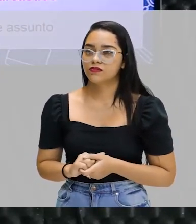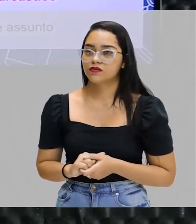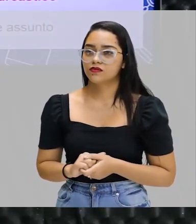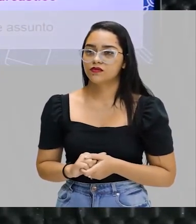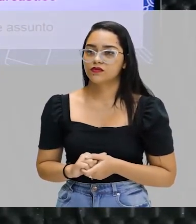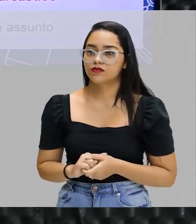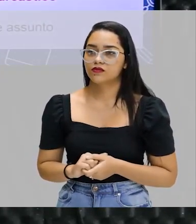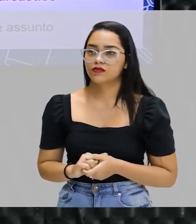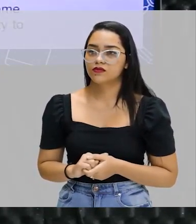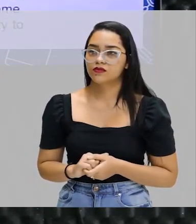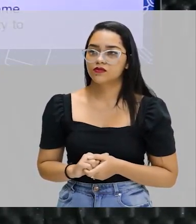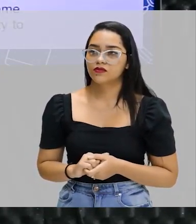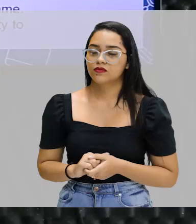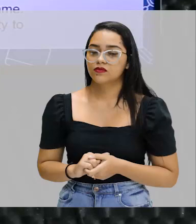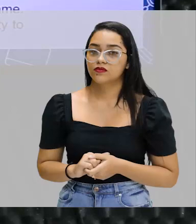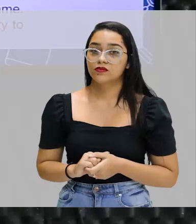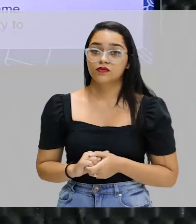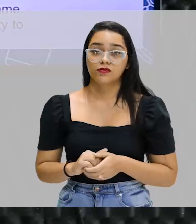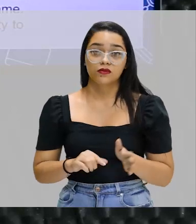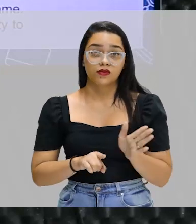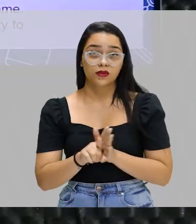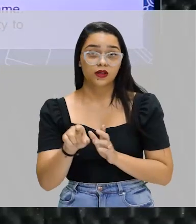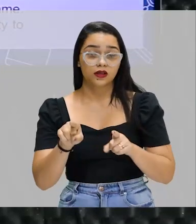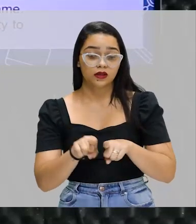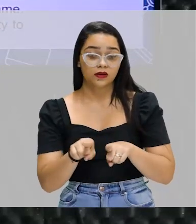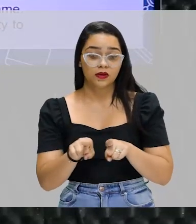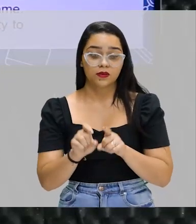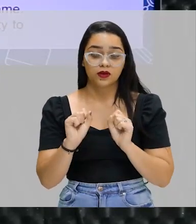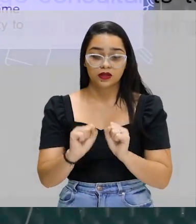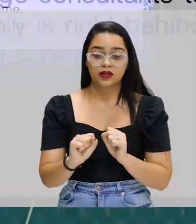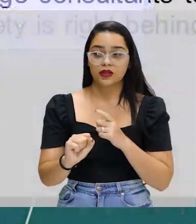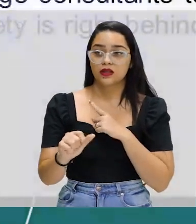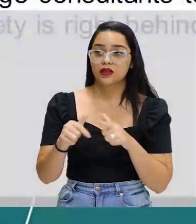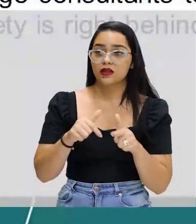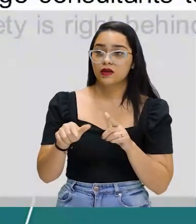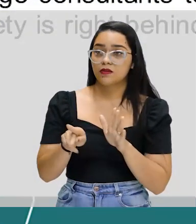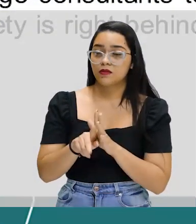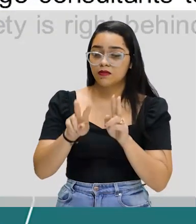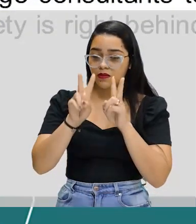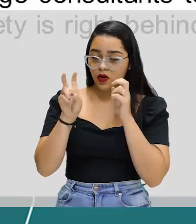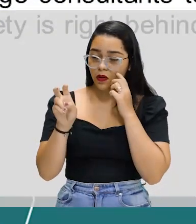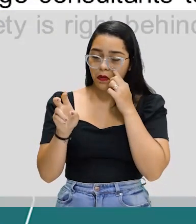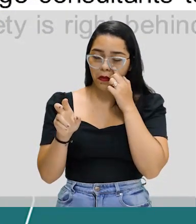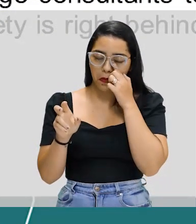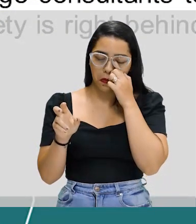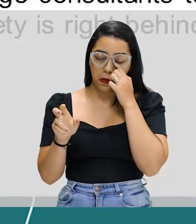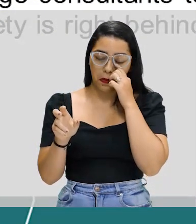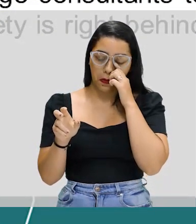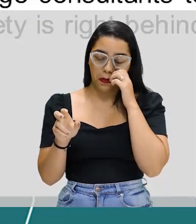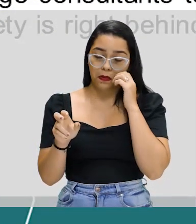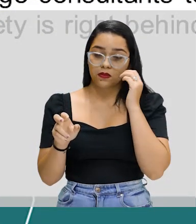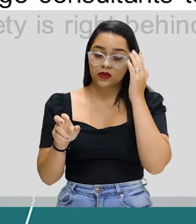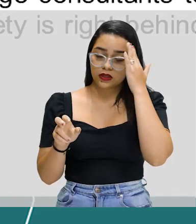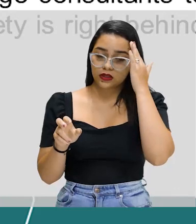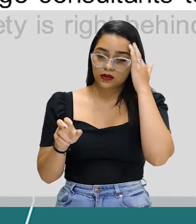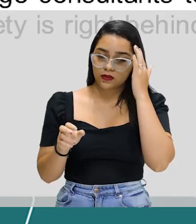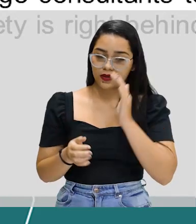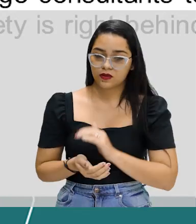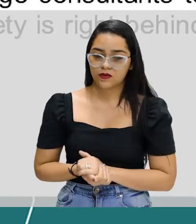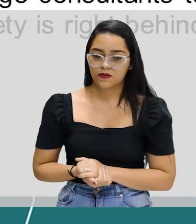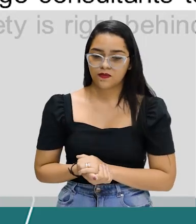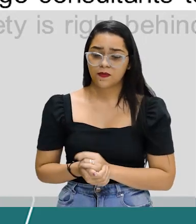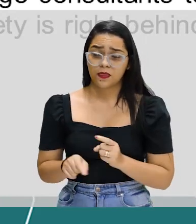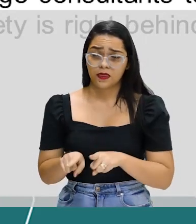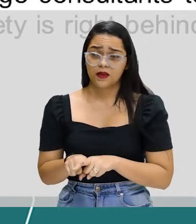de trabalho, tá? Mais uma questão para a gente trabalhar com essa parte de interpretação. Aqui eu tenho uma questão do Enem,